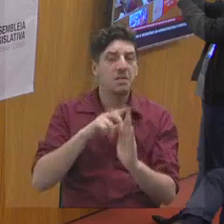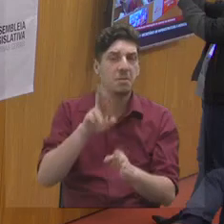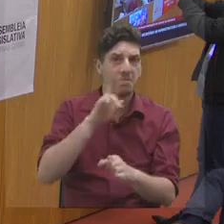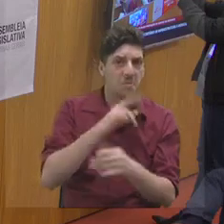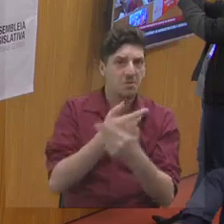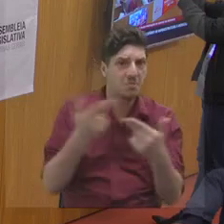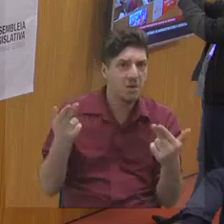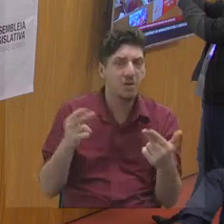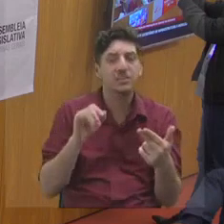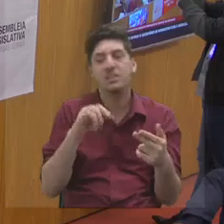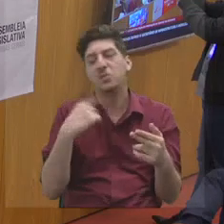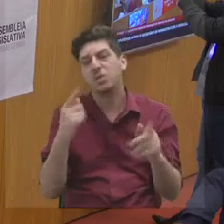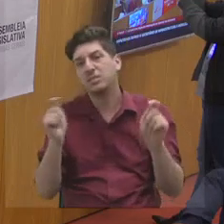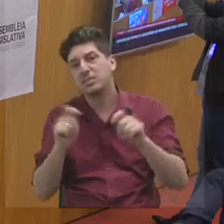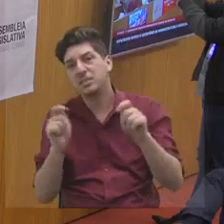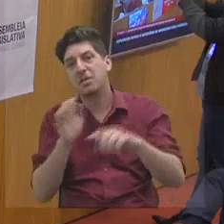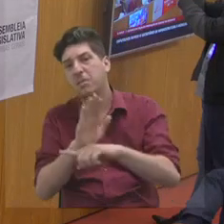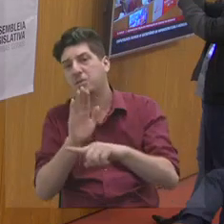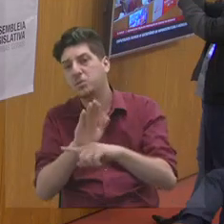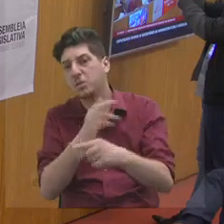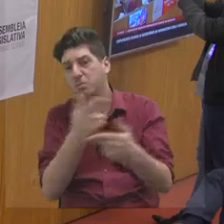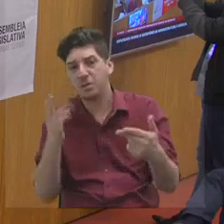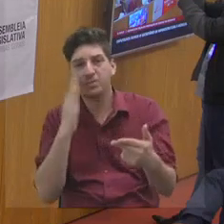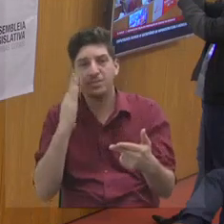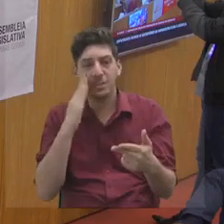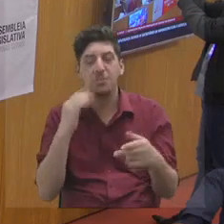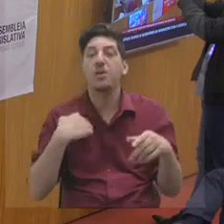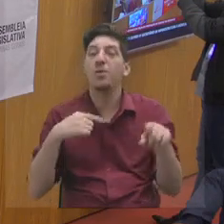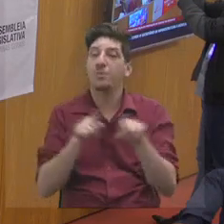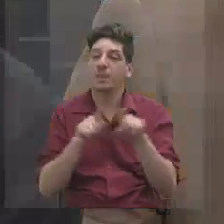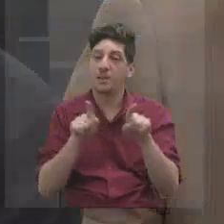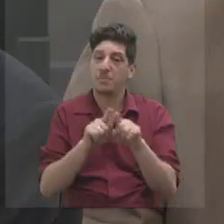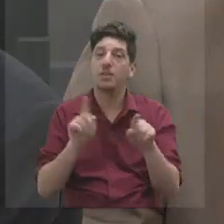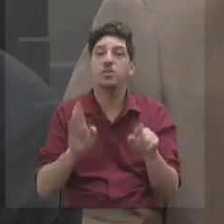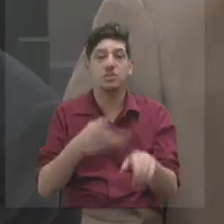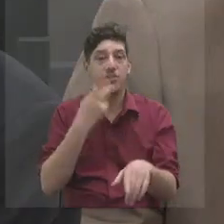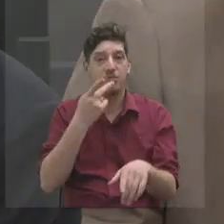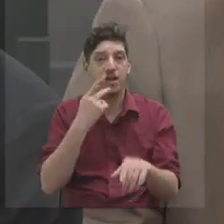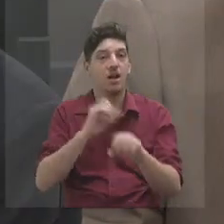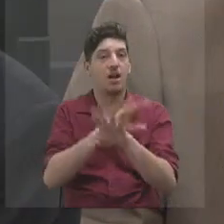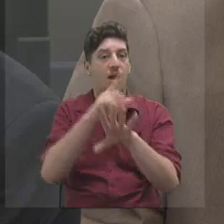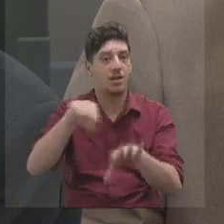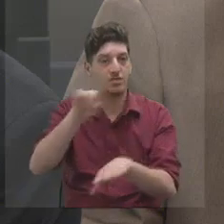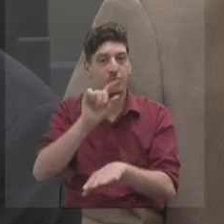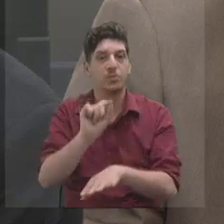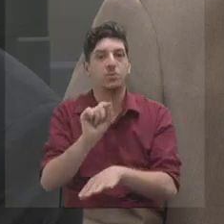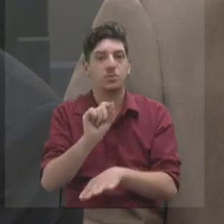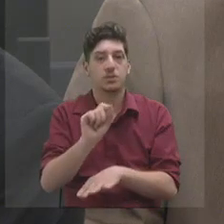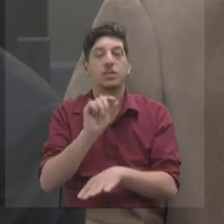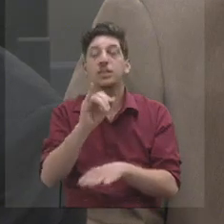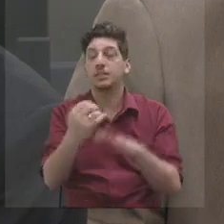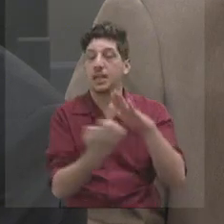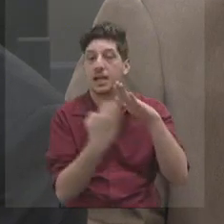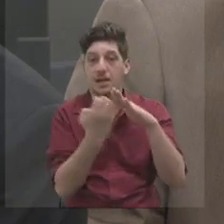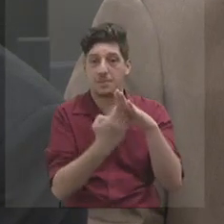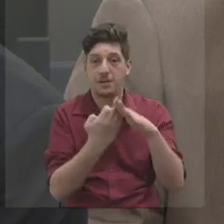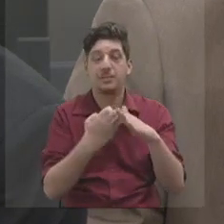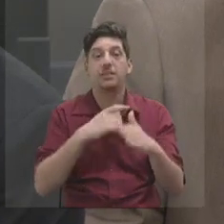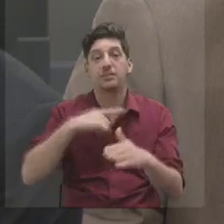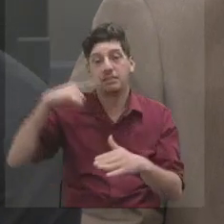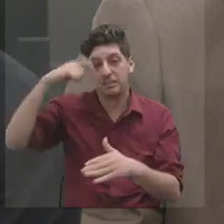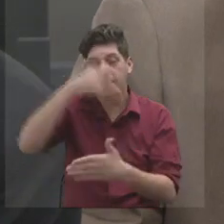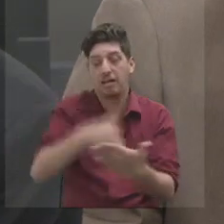e se podemos ajudar em algo e eu já até deixo aqui muito claro se a empresa em algum momento vem colocando dificuldade